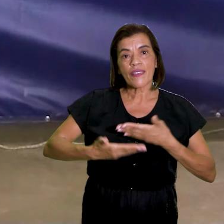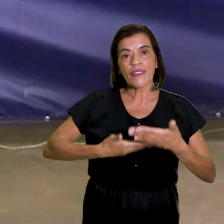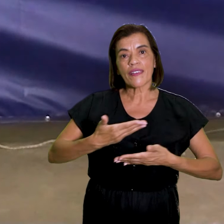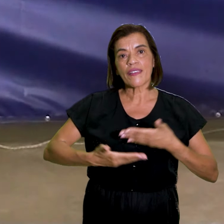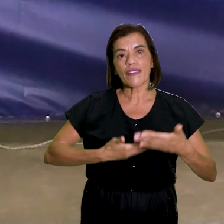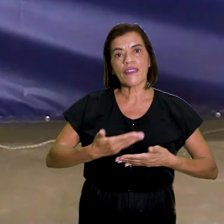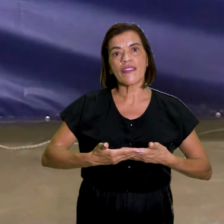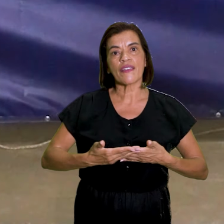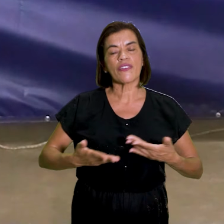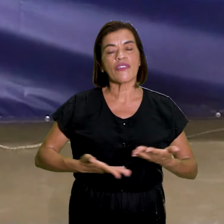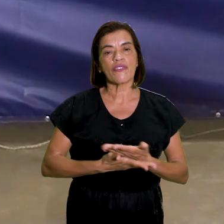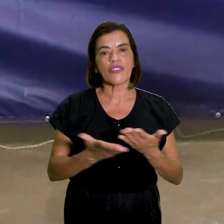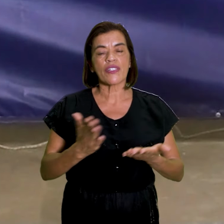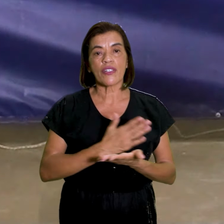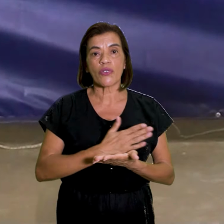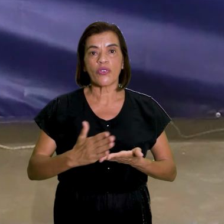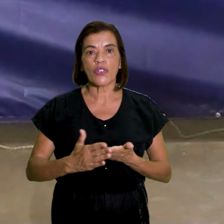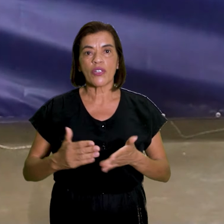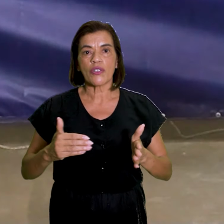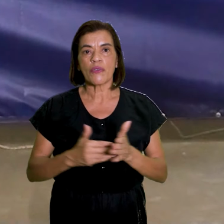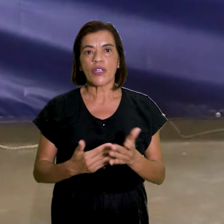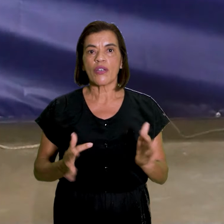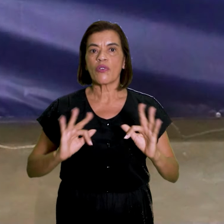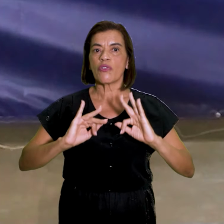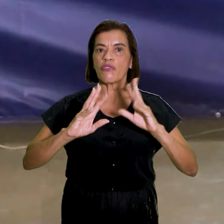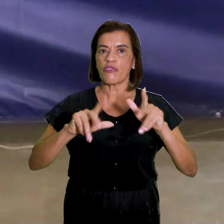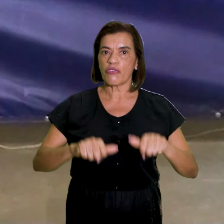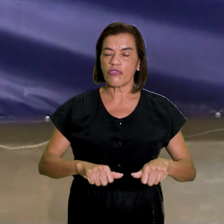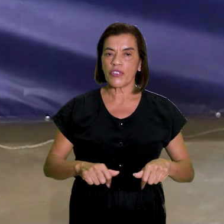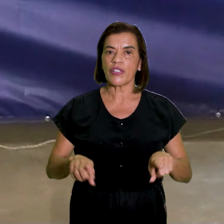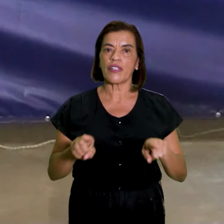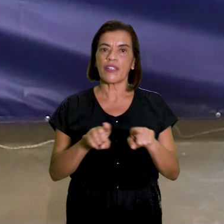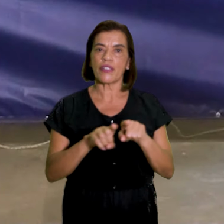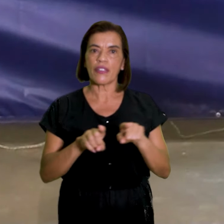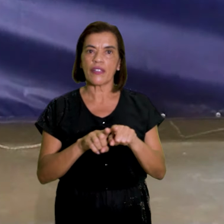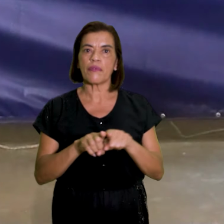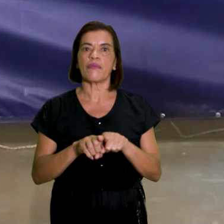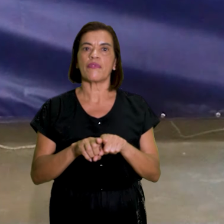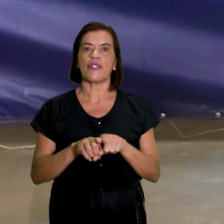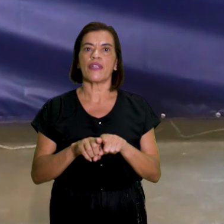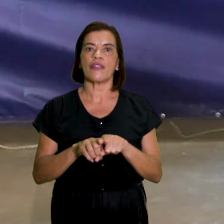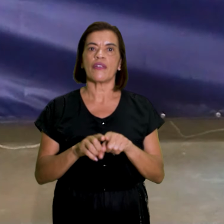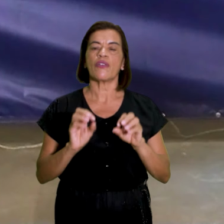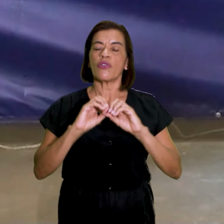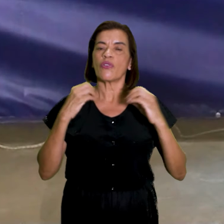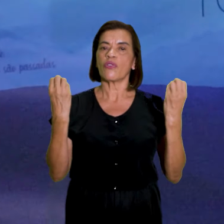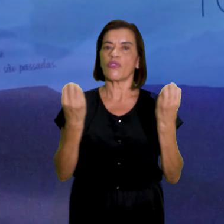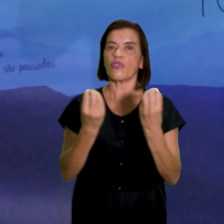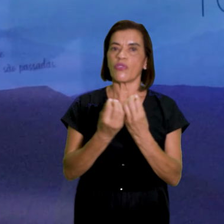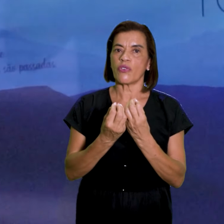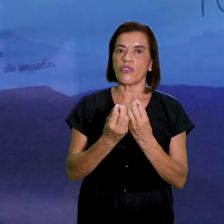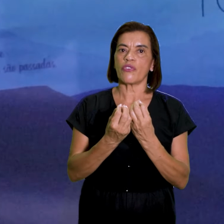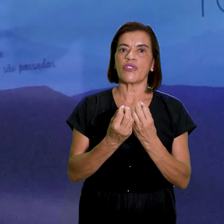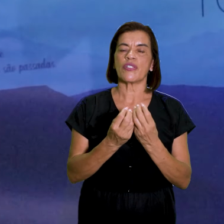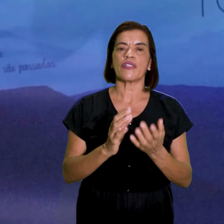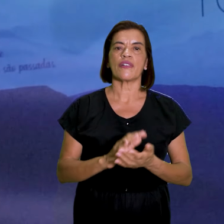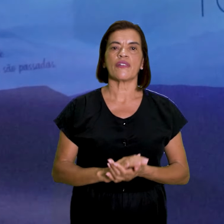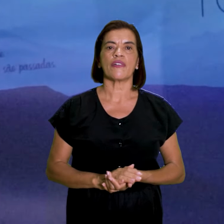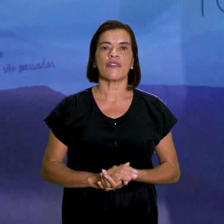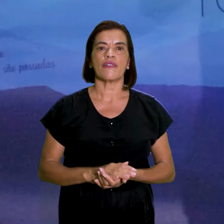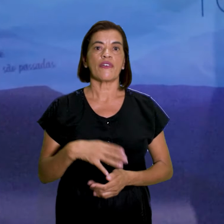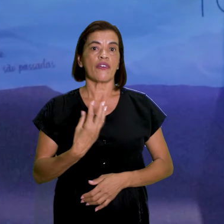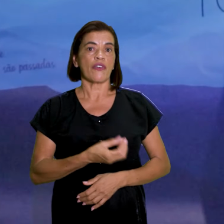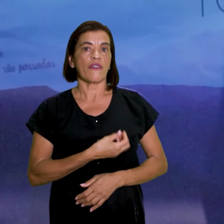certo, mãe? Então você tem o início, meio e fim da arte ali, entendeu? Terminando com vocês na oficina. O que eu posso aqui finalizar